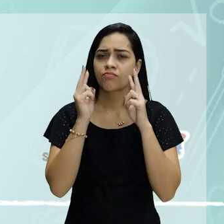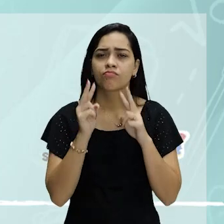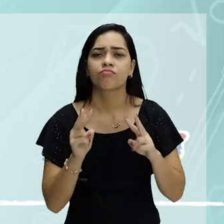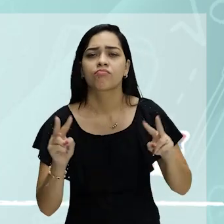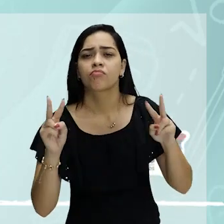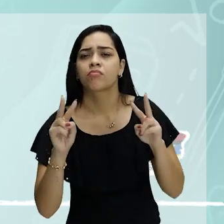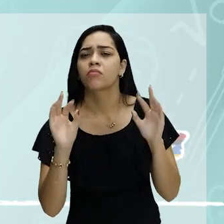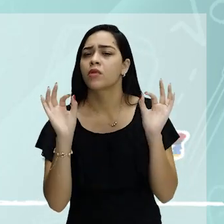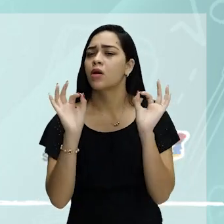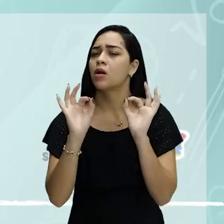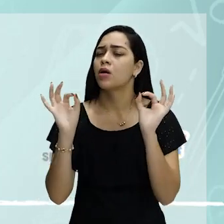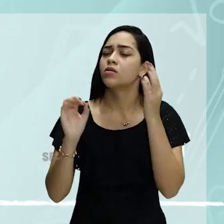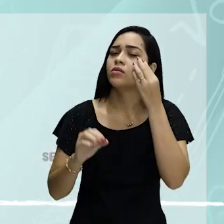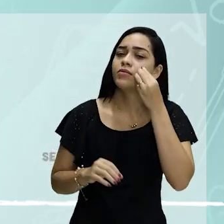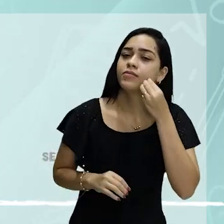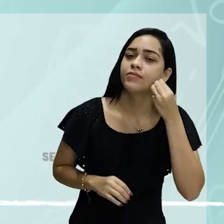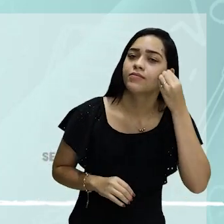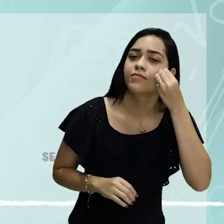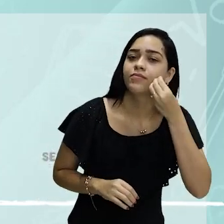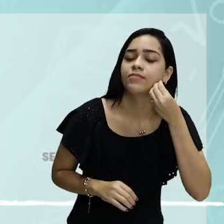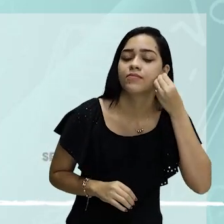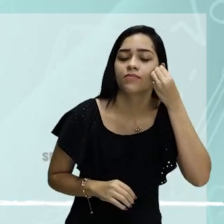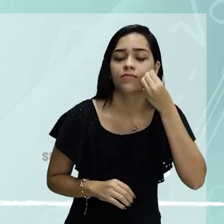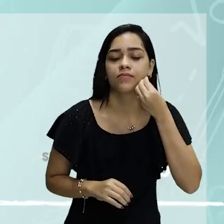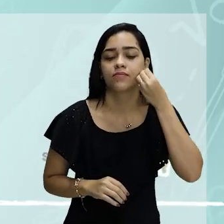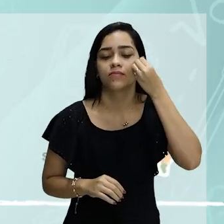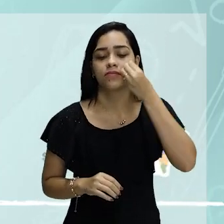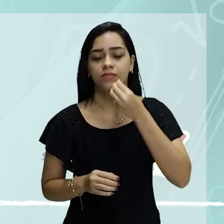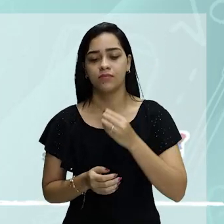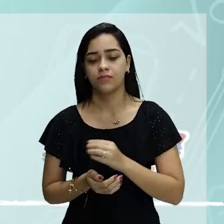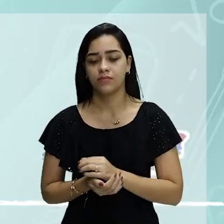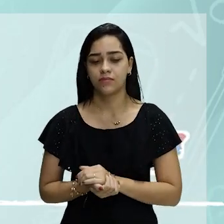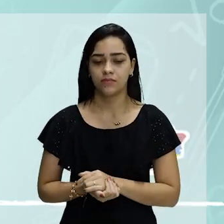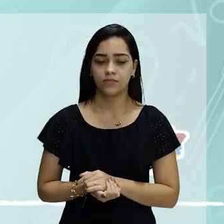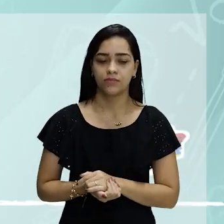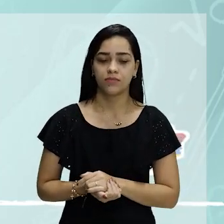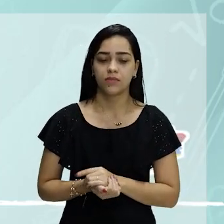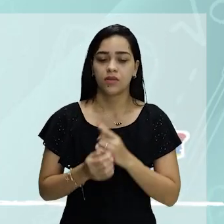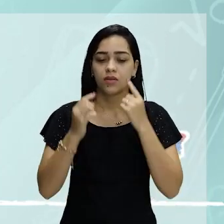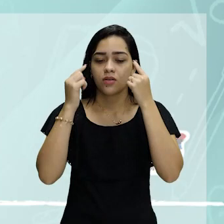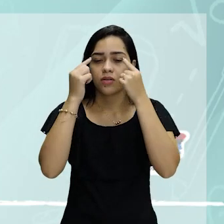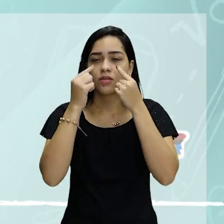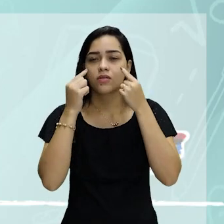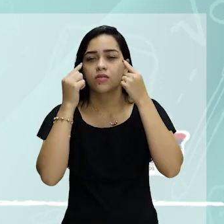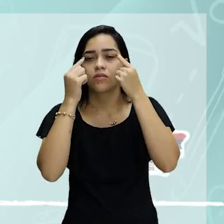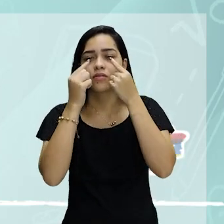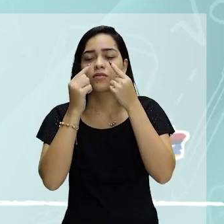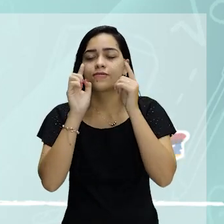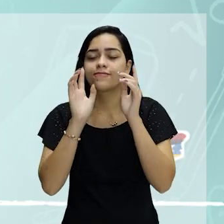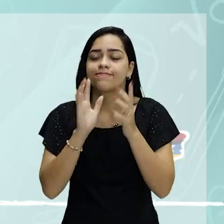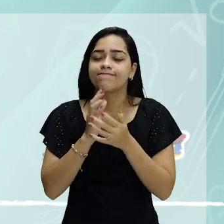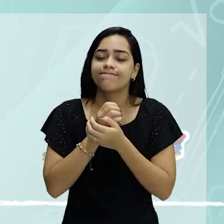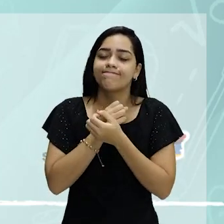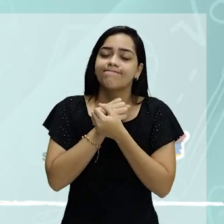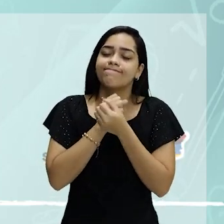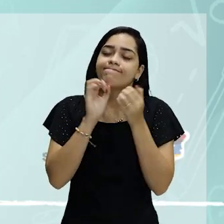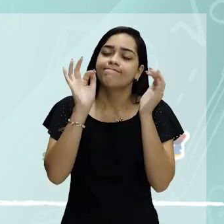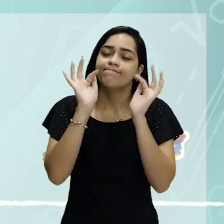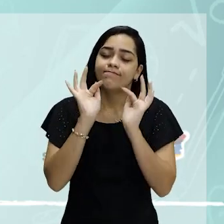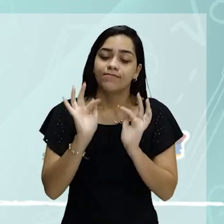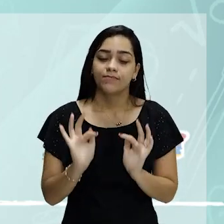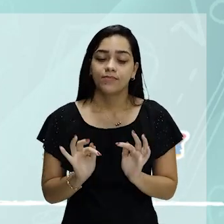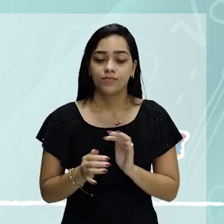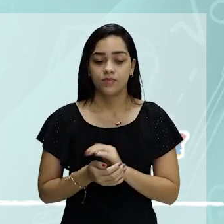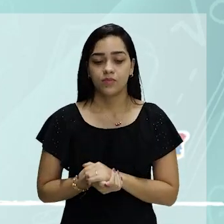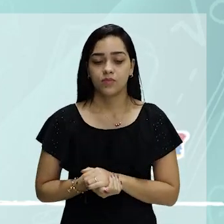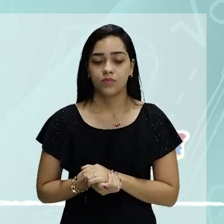na vida ter sentido nunca, na suave atração de um róseo corpo, meus olhos turvos se fechar de gozo,